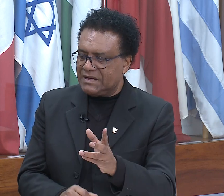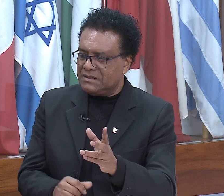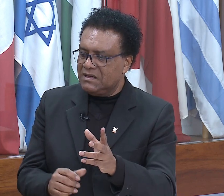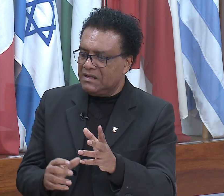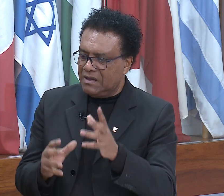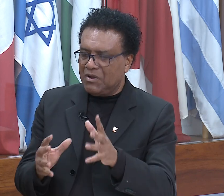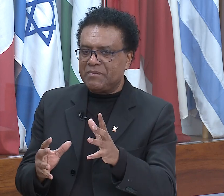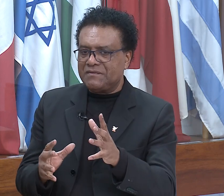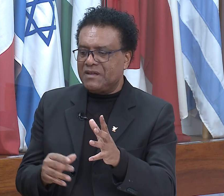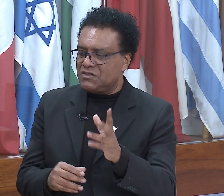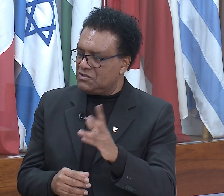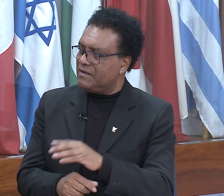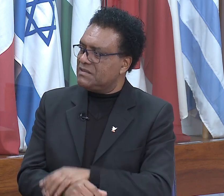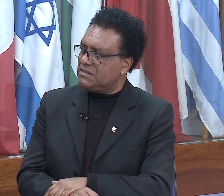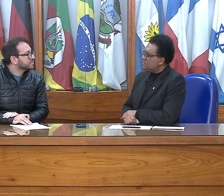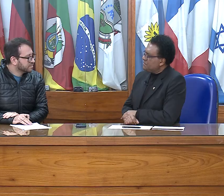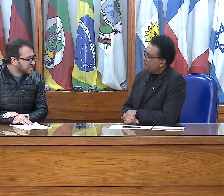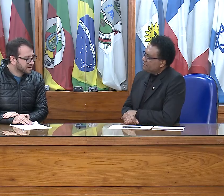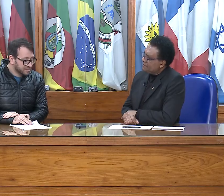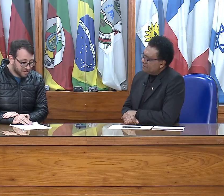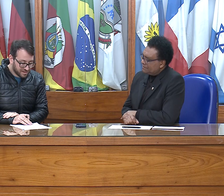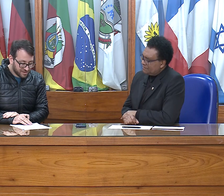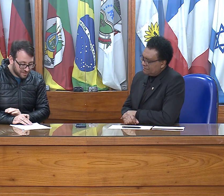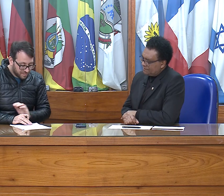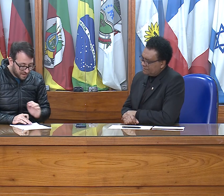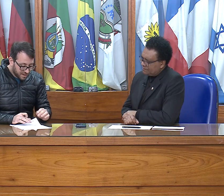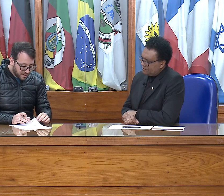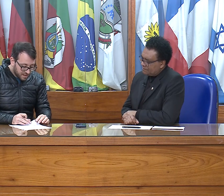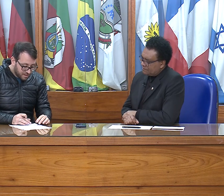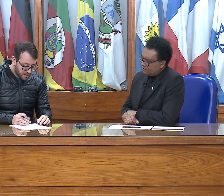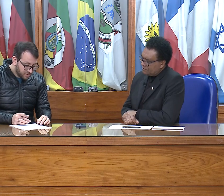com os parlamentares rebola pra frente a gente vai vencendo